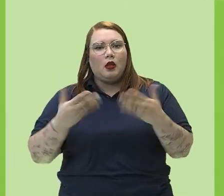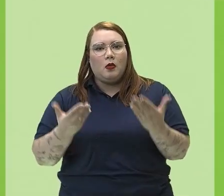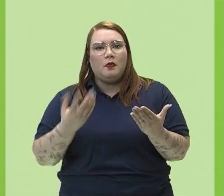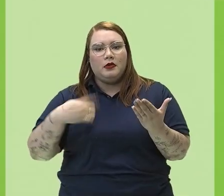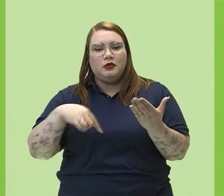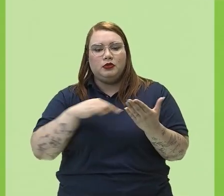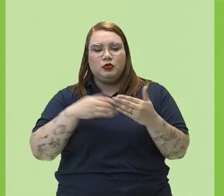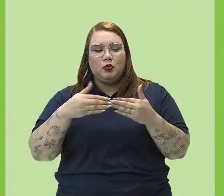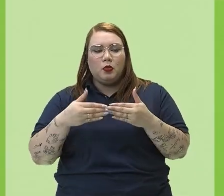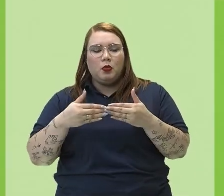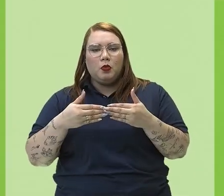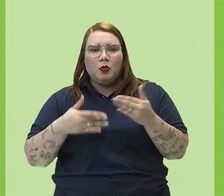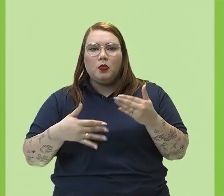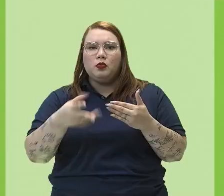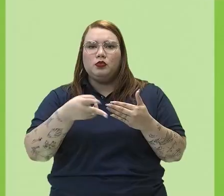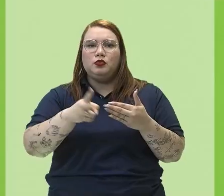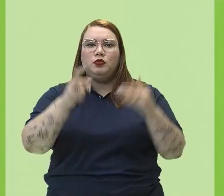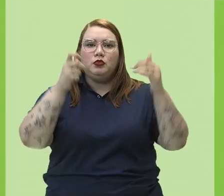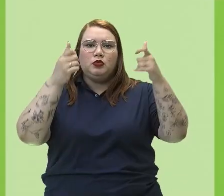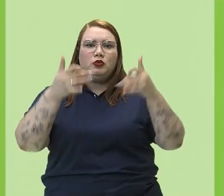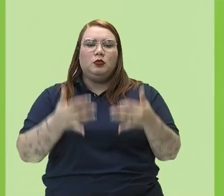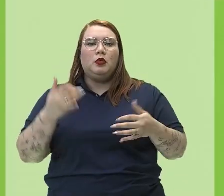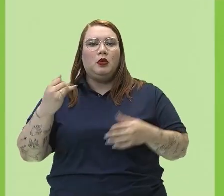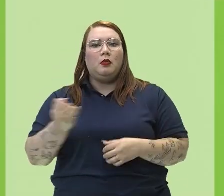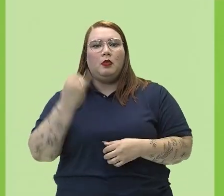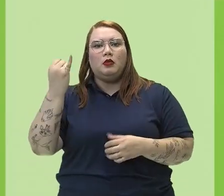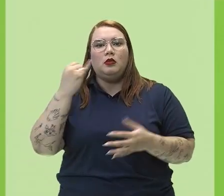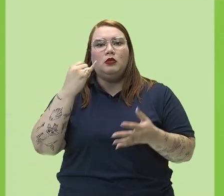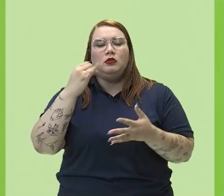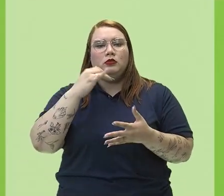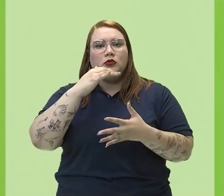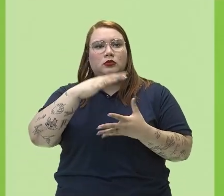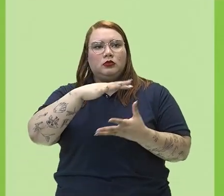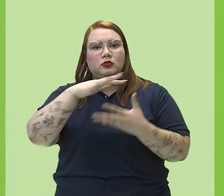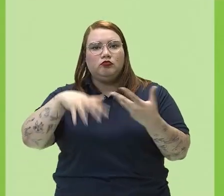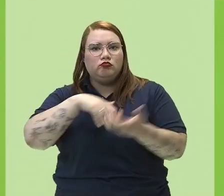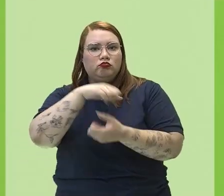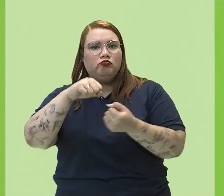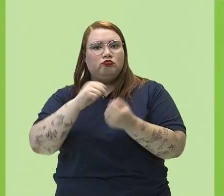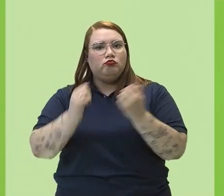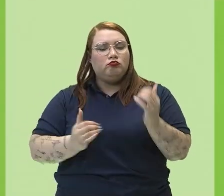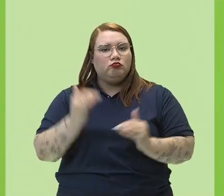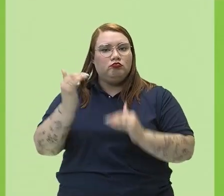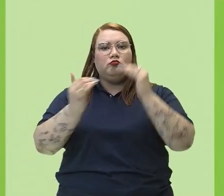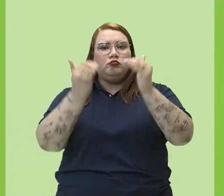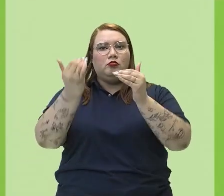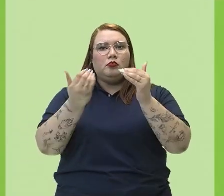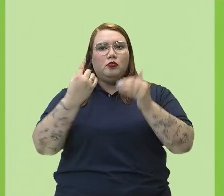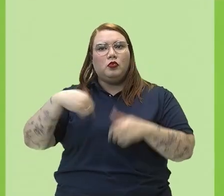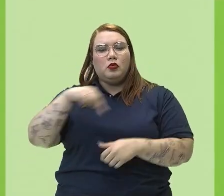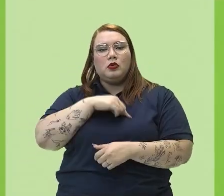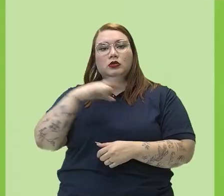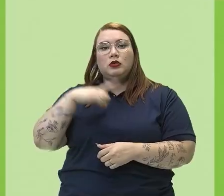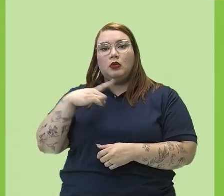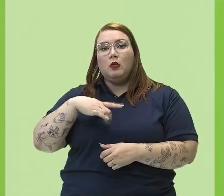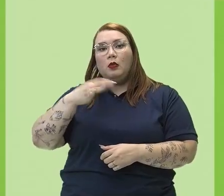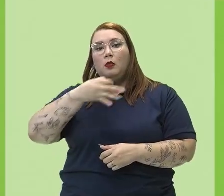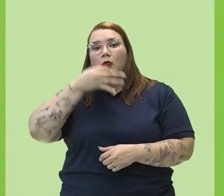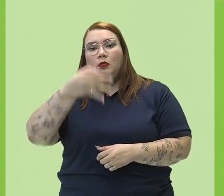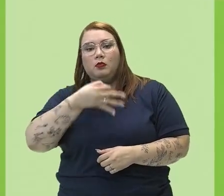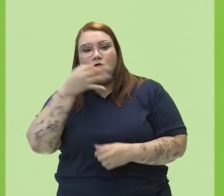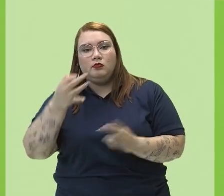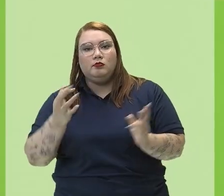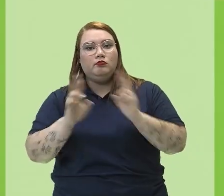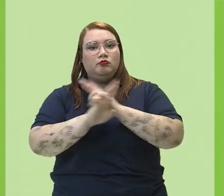né, da importância ali do desenvolvimento sustentável, a importância de a gente pensar ali, ter um pensamento mais crítico em relação